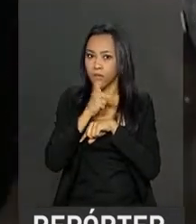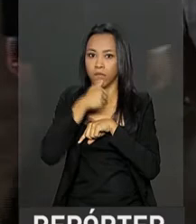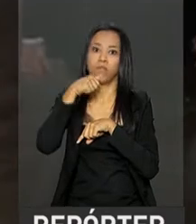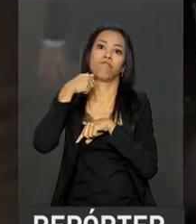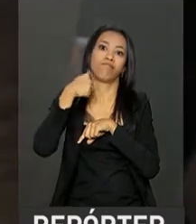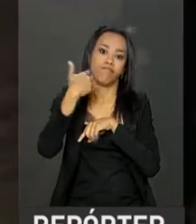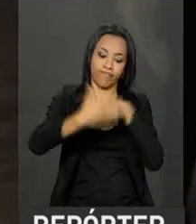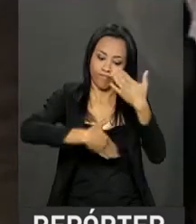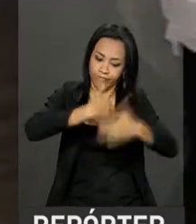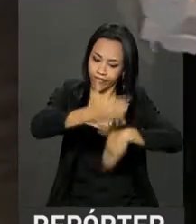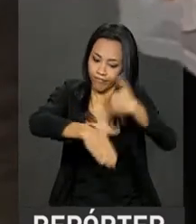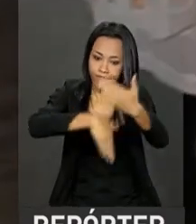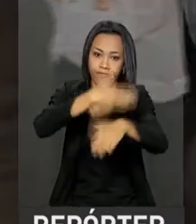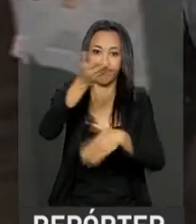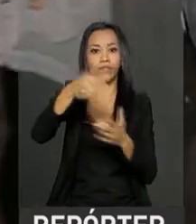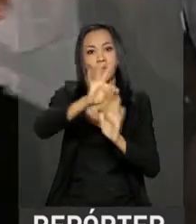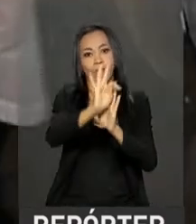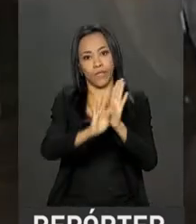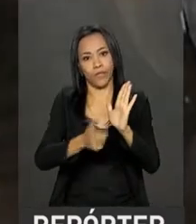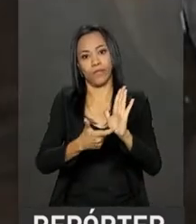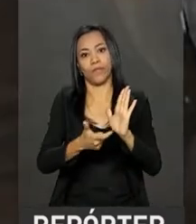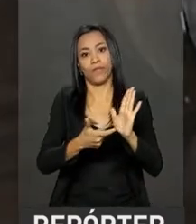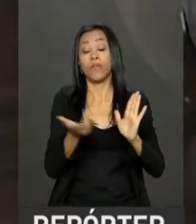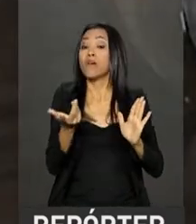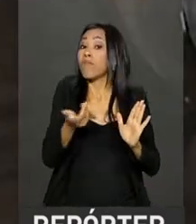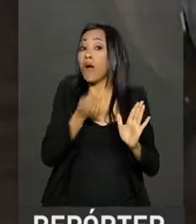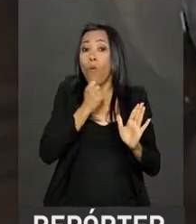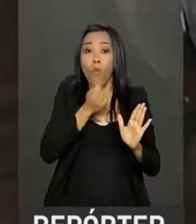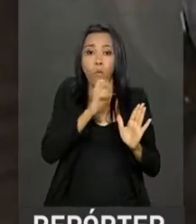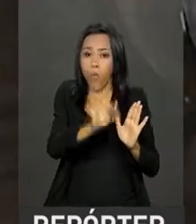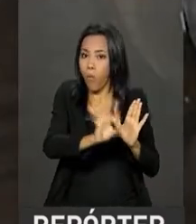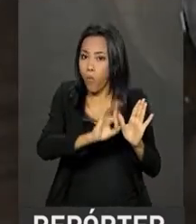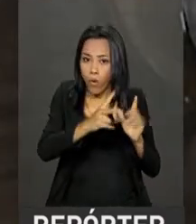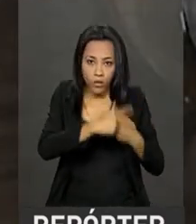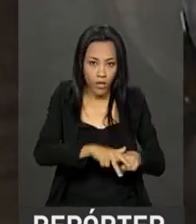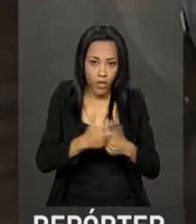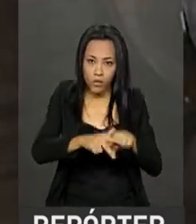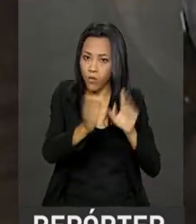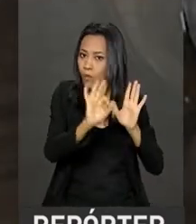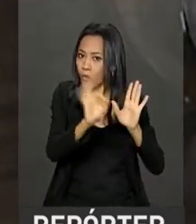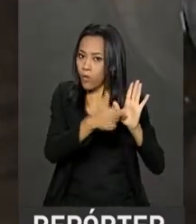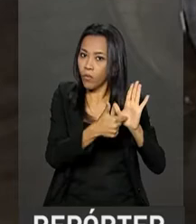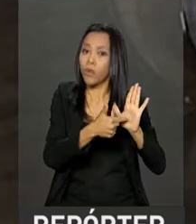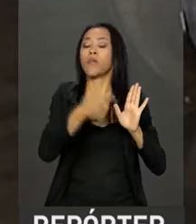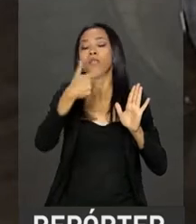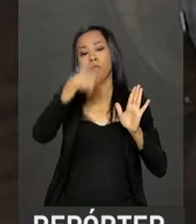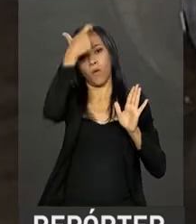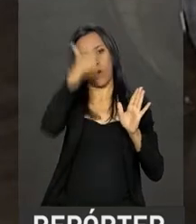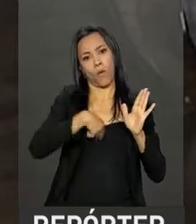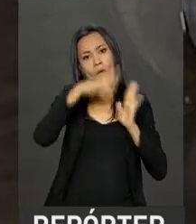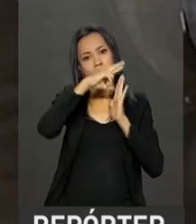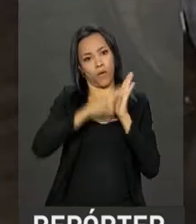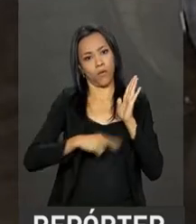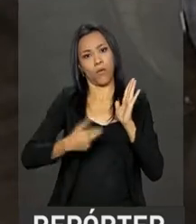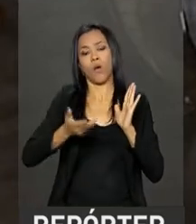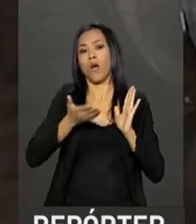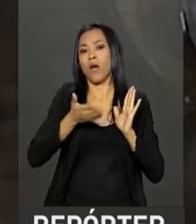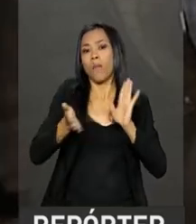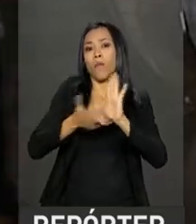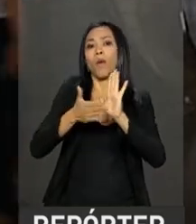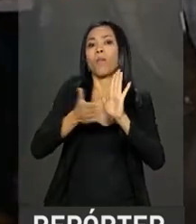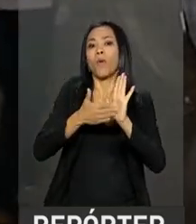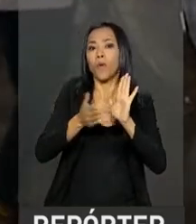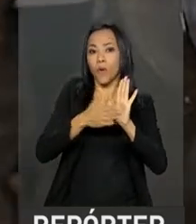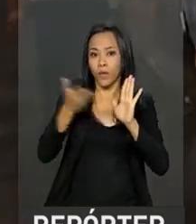a tramitação da matéria. Mas, apesar de não ter feito nenhuma alteração, o relator está sugerindo à Presidência da